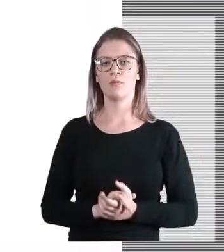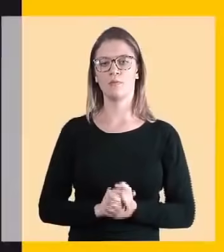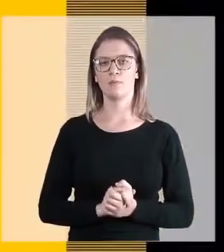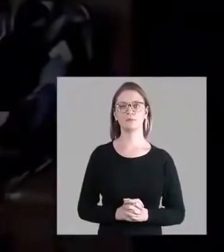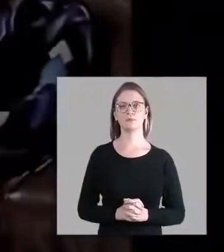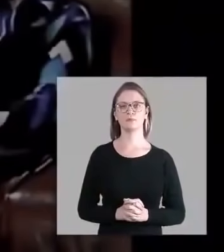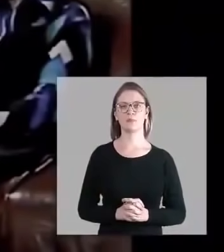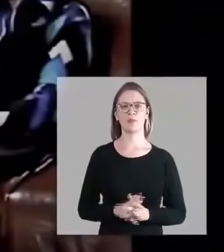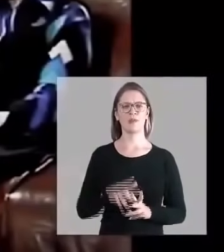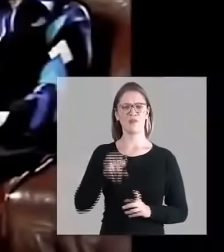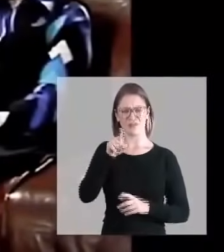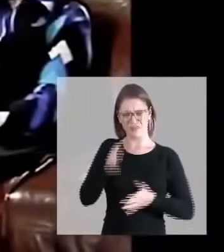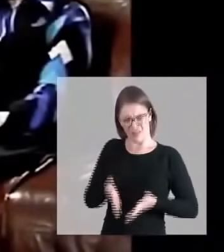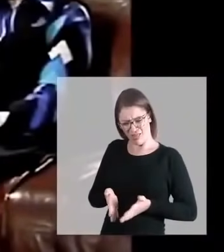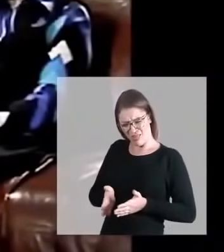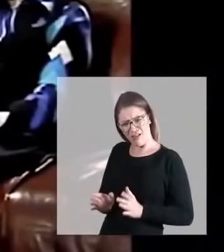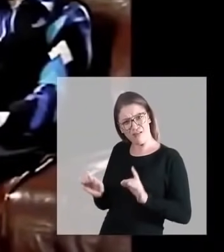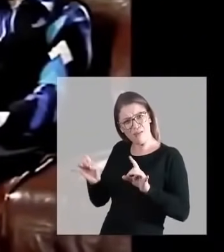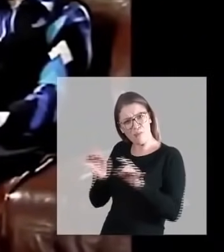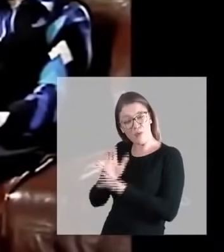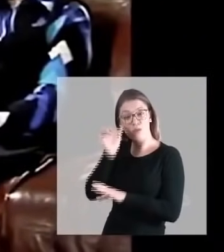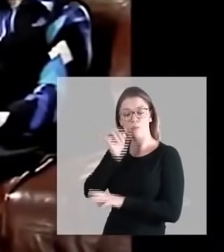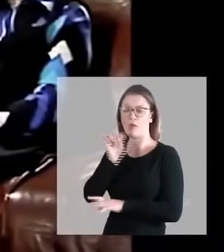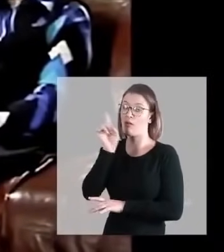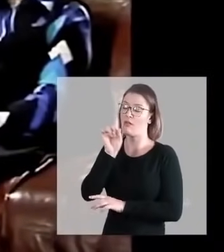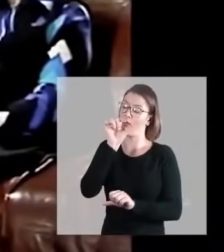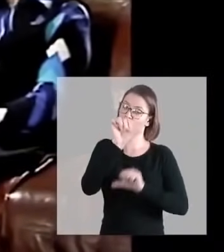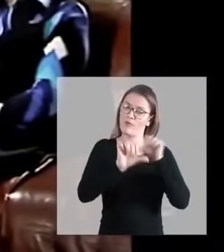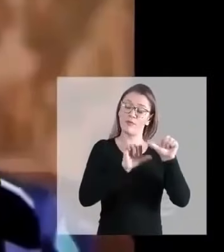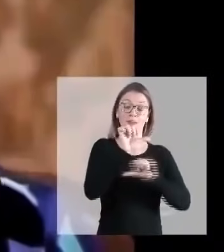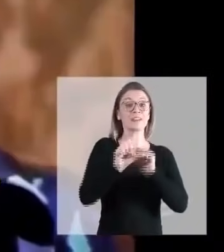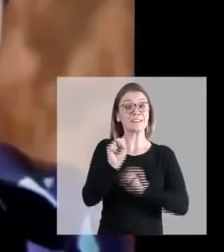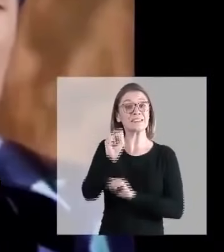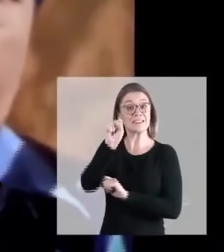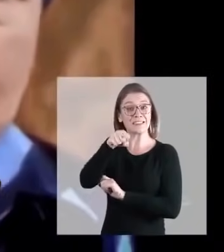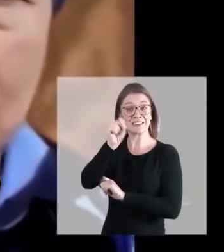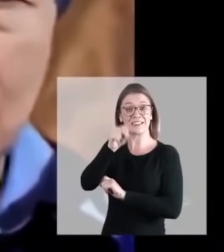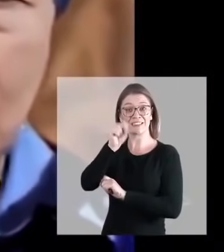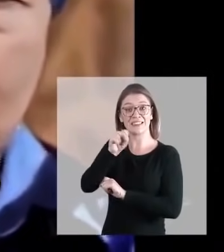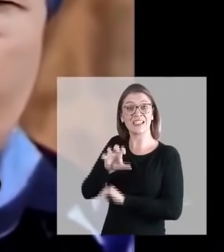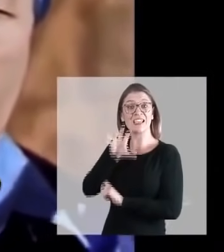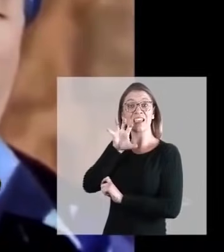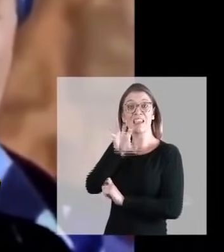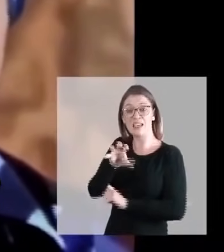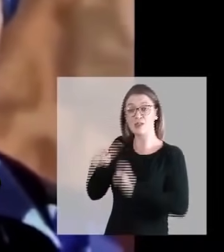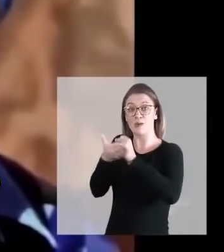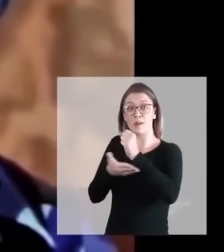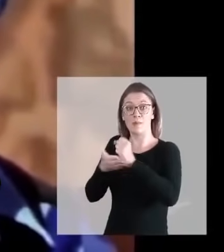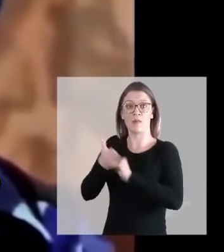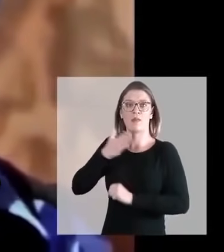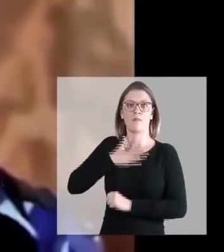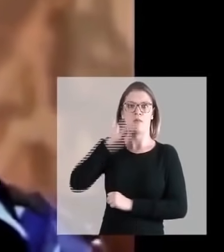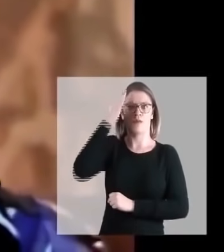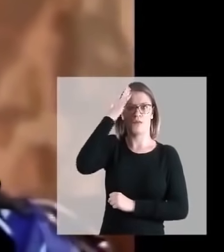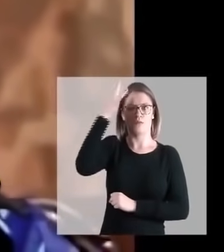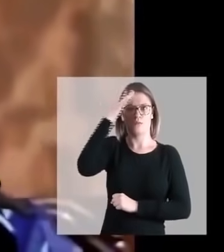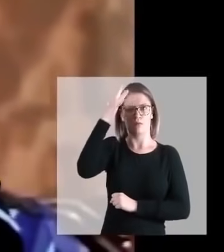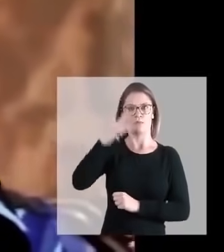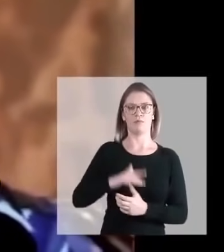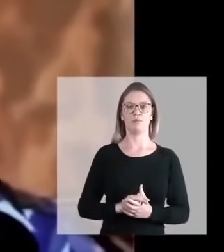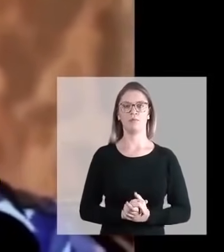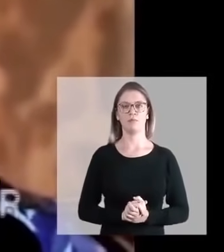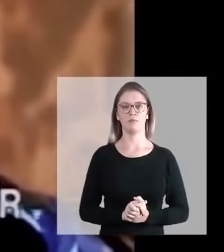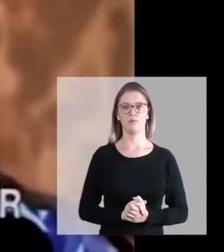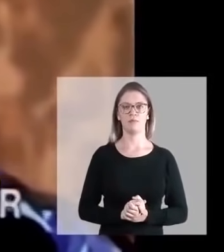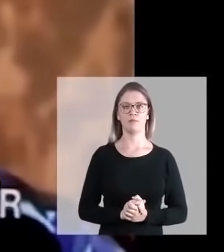de Beauvoir. On ne naît pas femme, on le devient. Oui, c'est en somme la formule qui